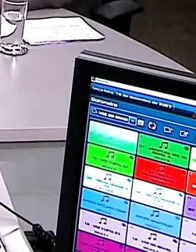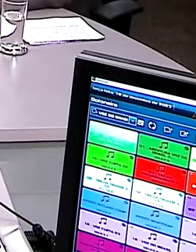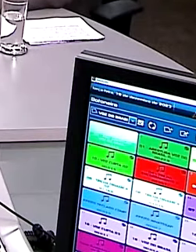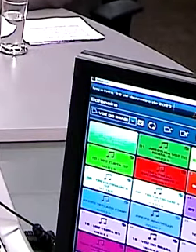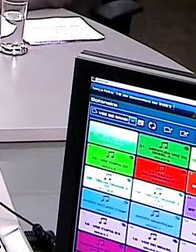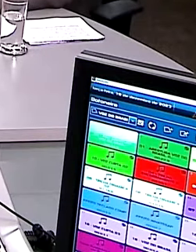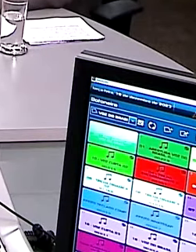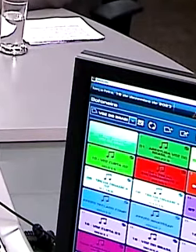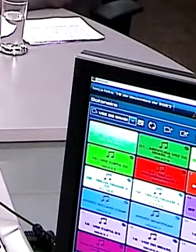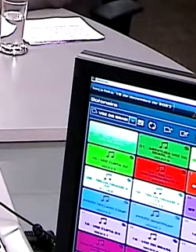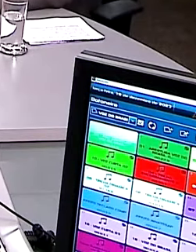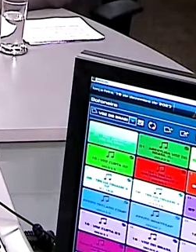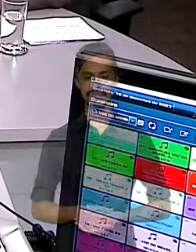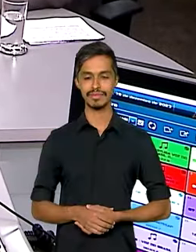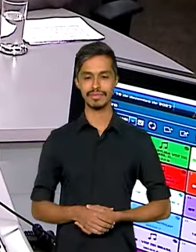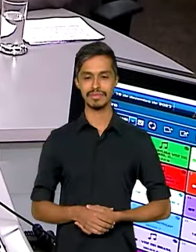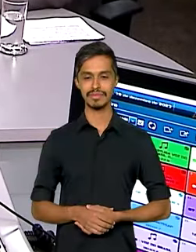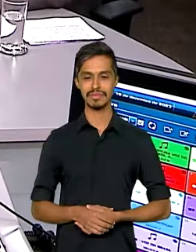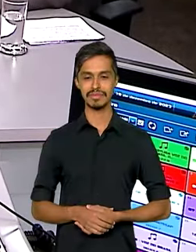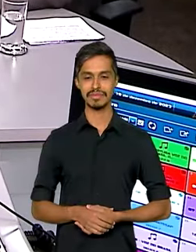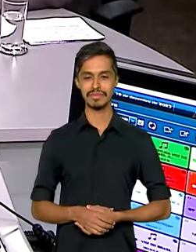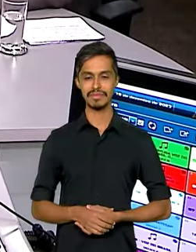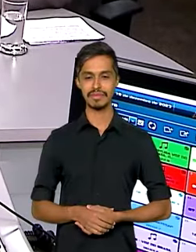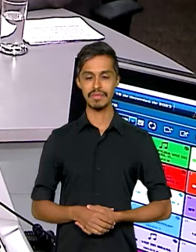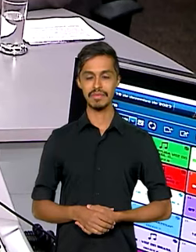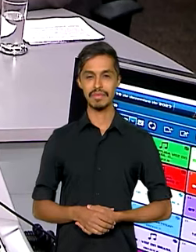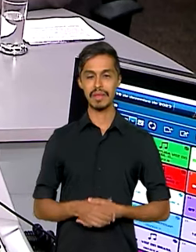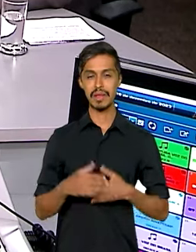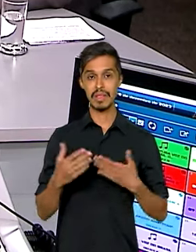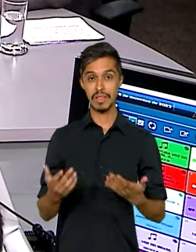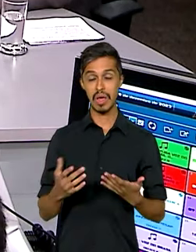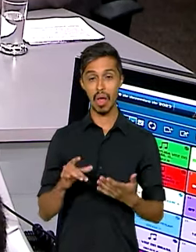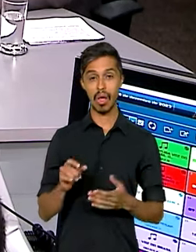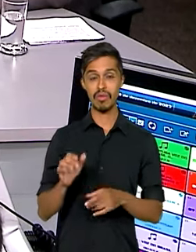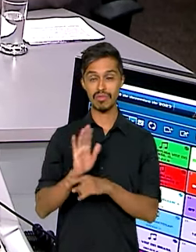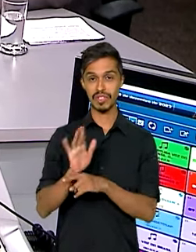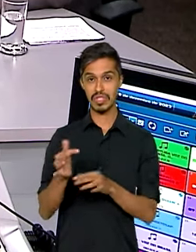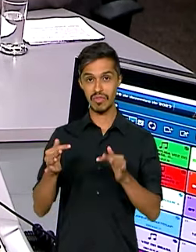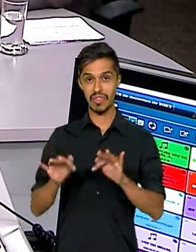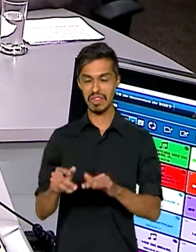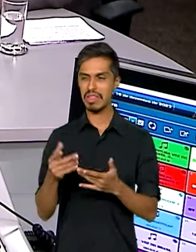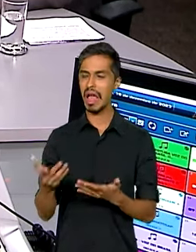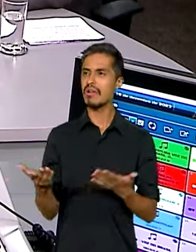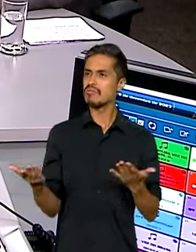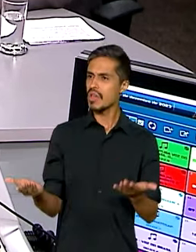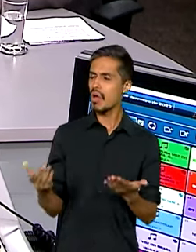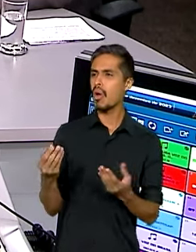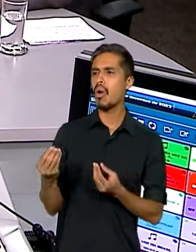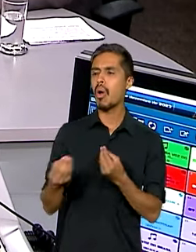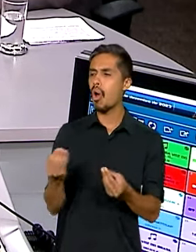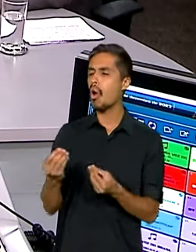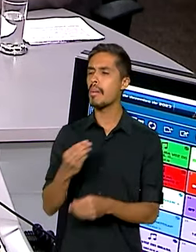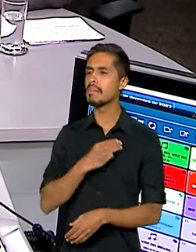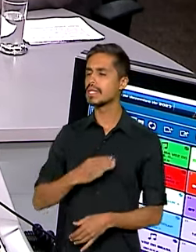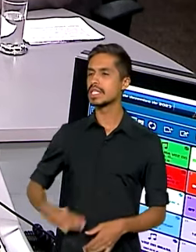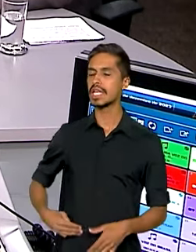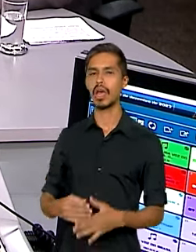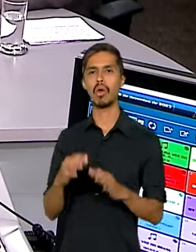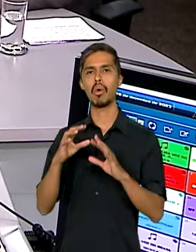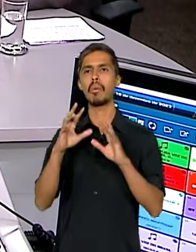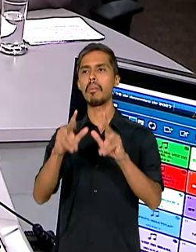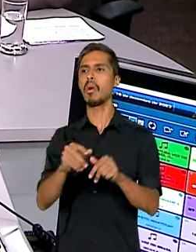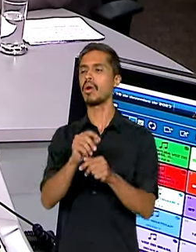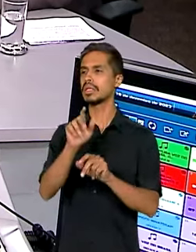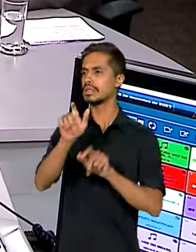valor Brasil união e reconstrução governo federal Ministro como é que tem sido a receptividade do